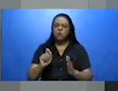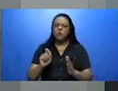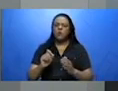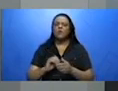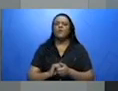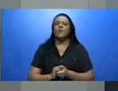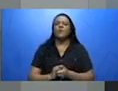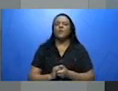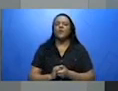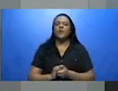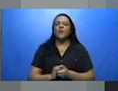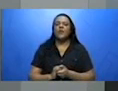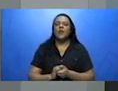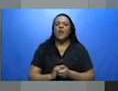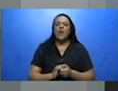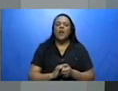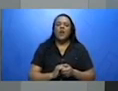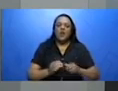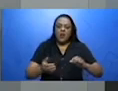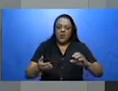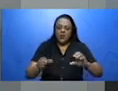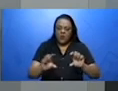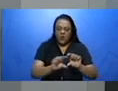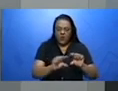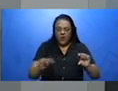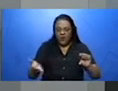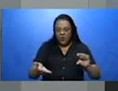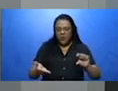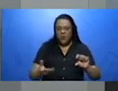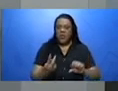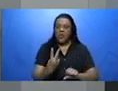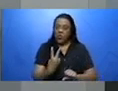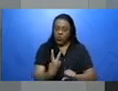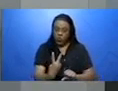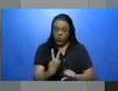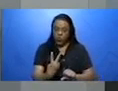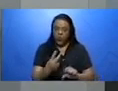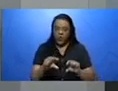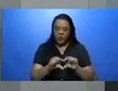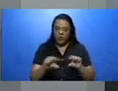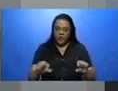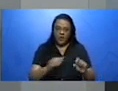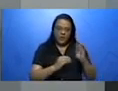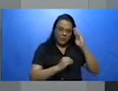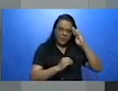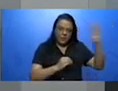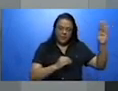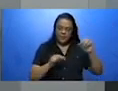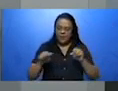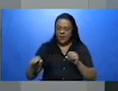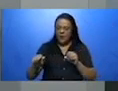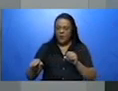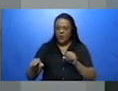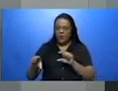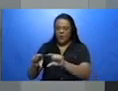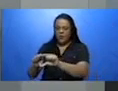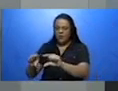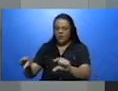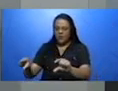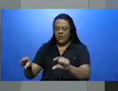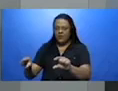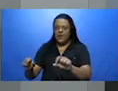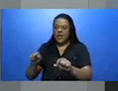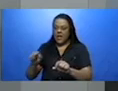já sabe que é um período composto. E já é uma oração dependente da principal. Então vai ter de 2 ou